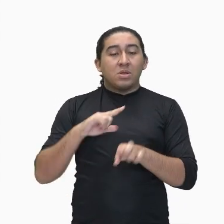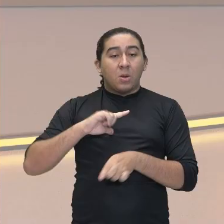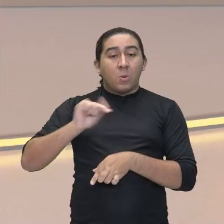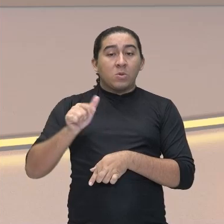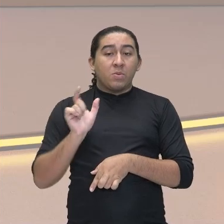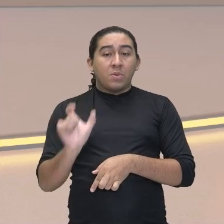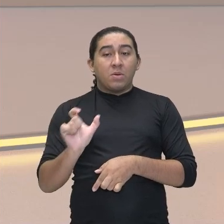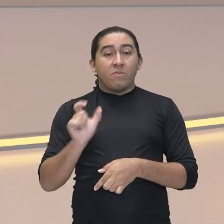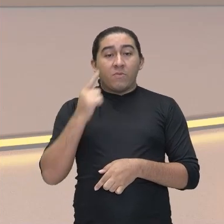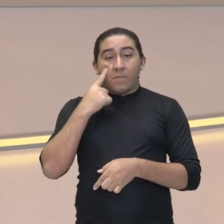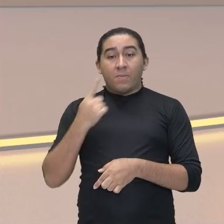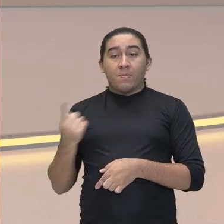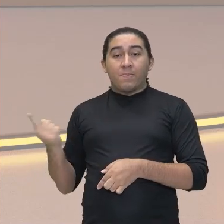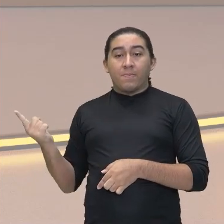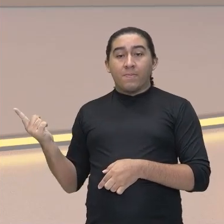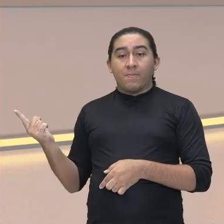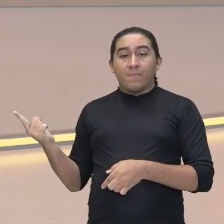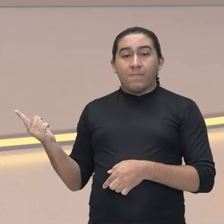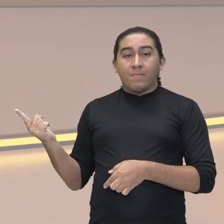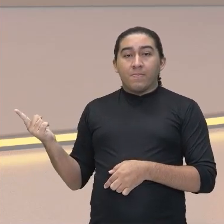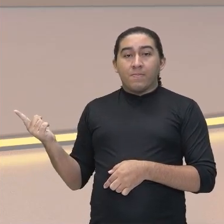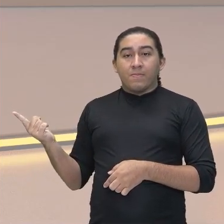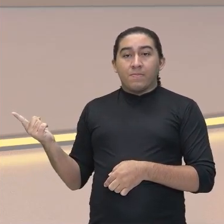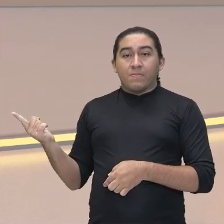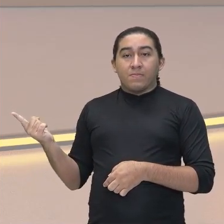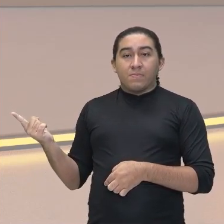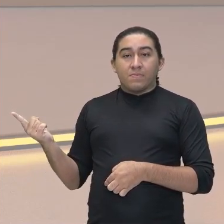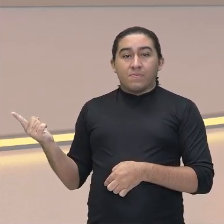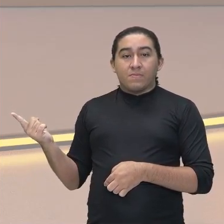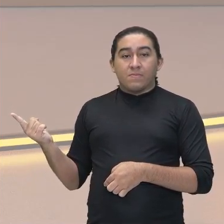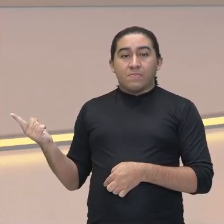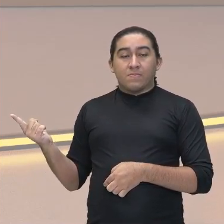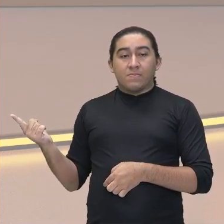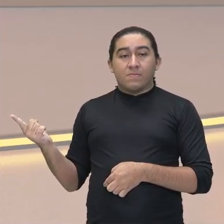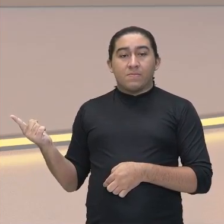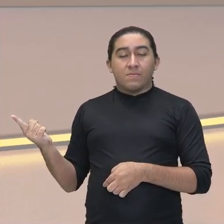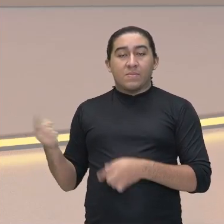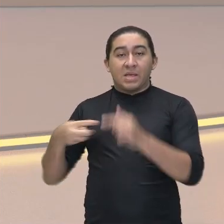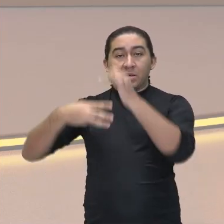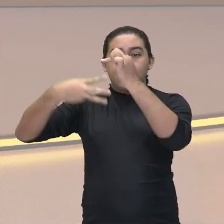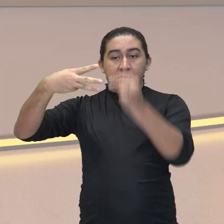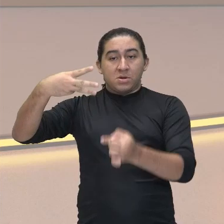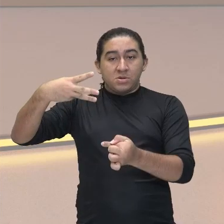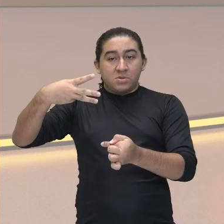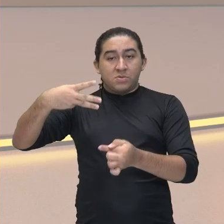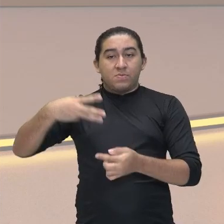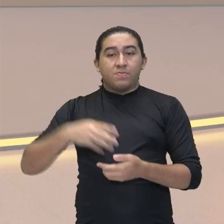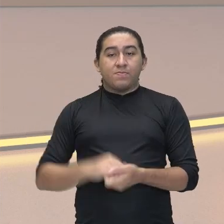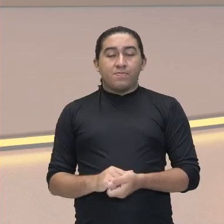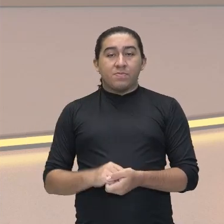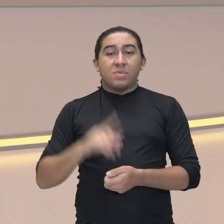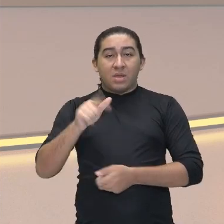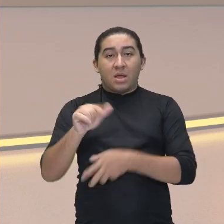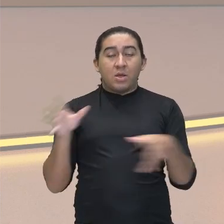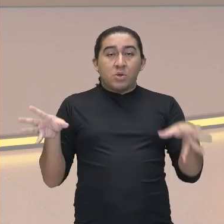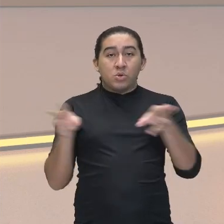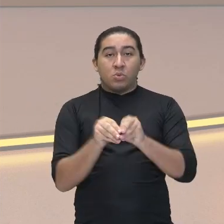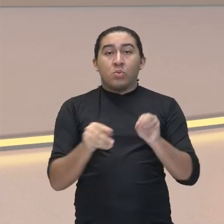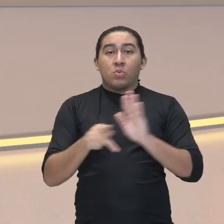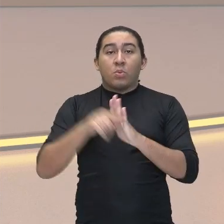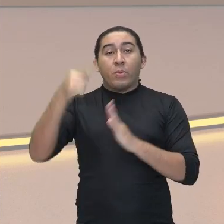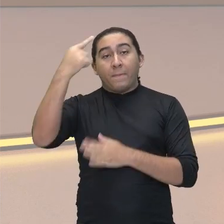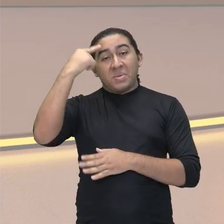a virtude. Então, ética, felicidade e virtude resume um pouco